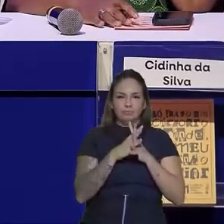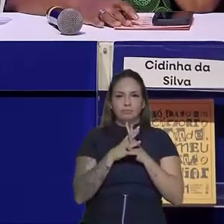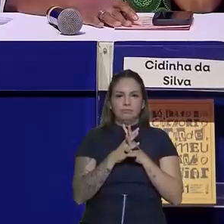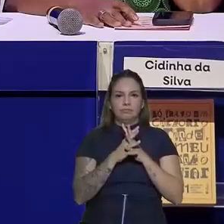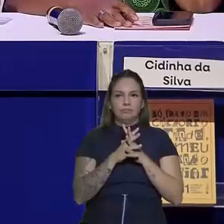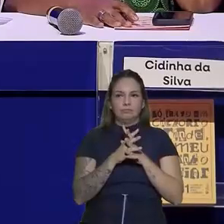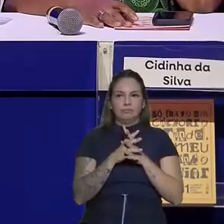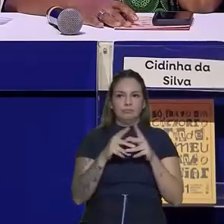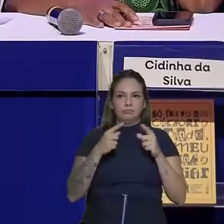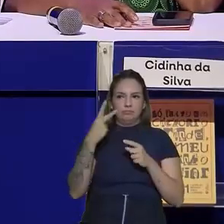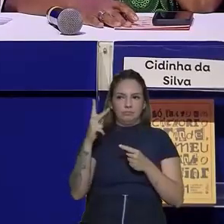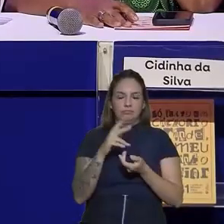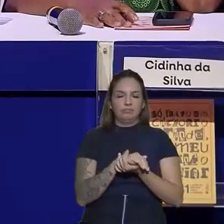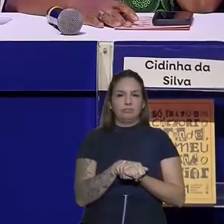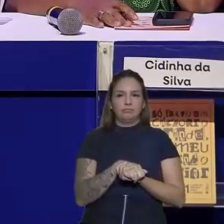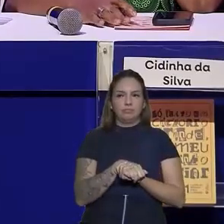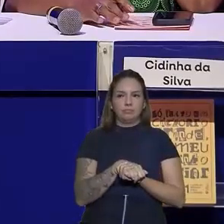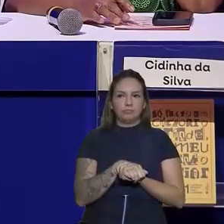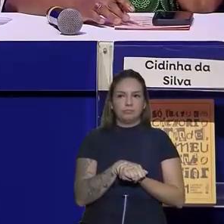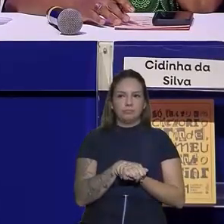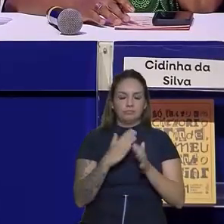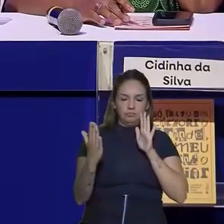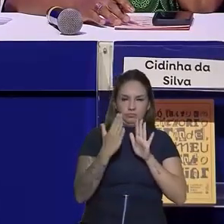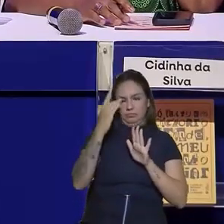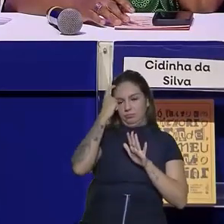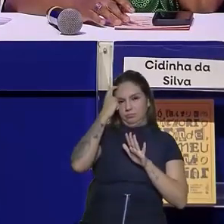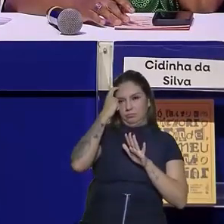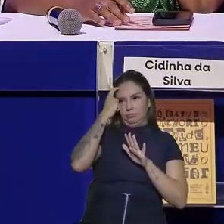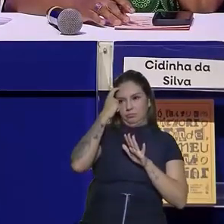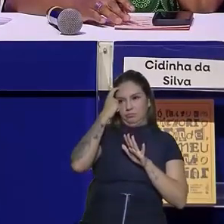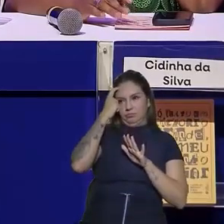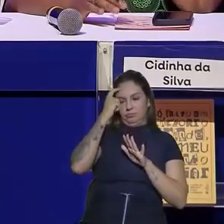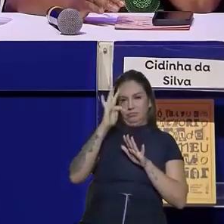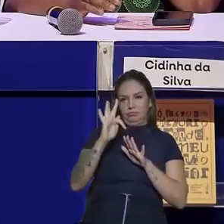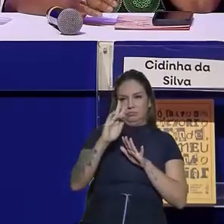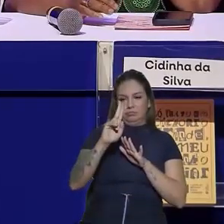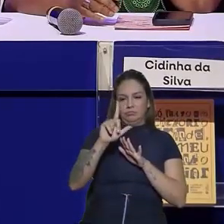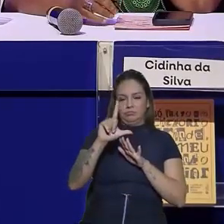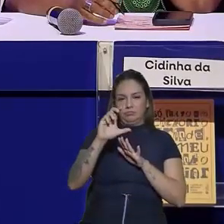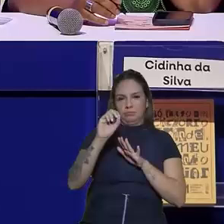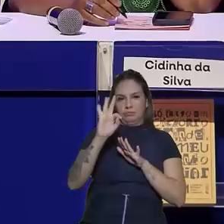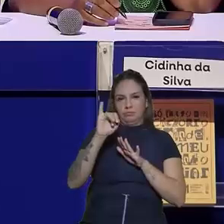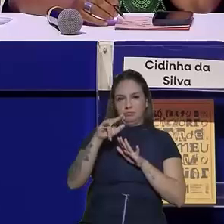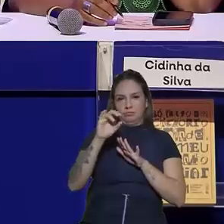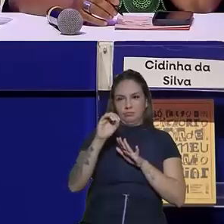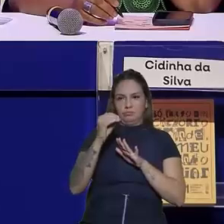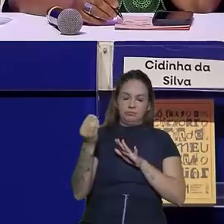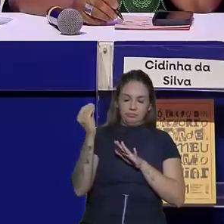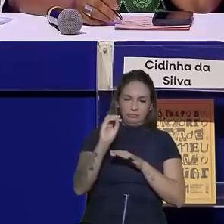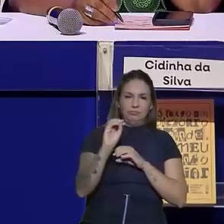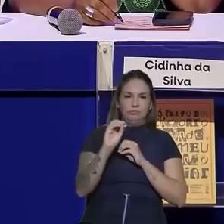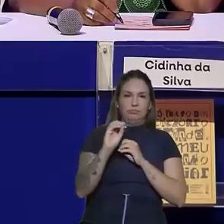que a Sueli vai discutir na tese dela e vai confrontar um pensamento Foucaultiano, que é tão